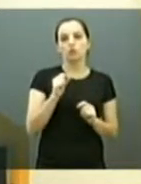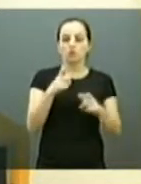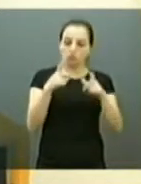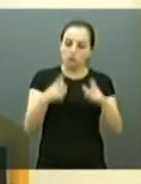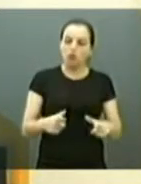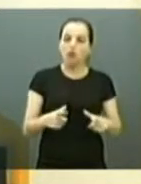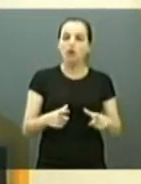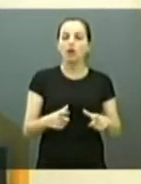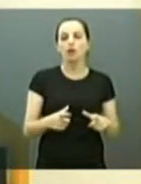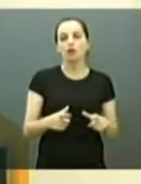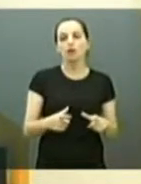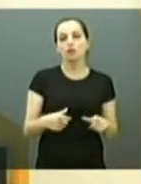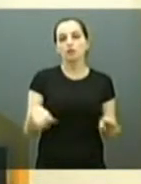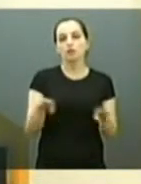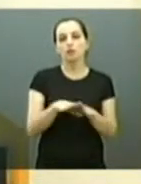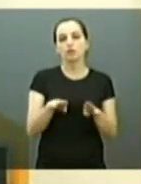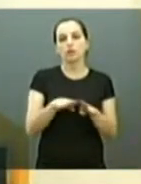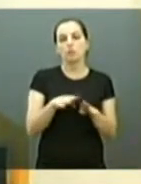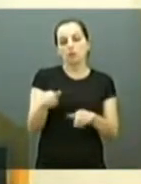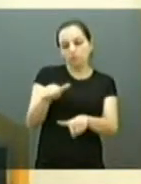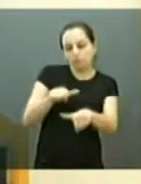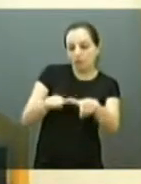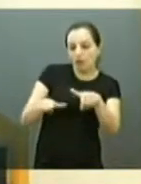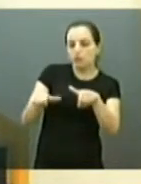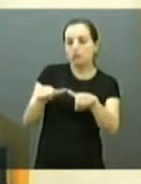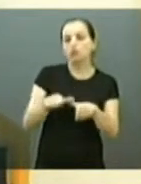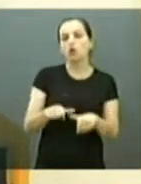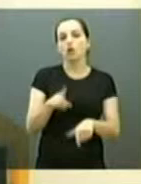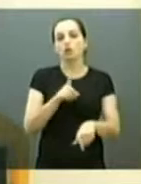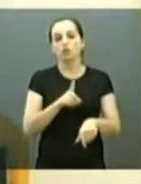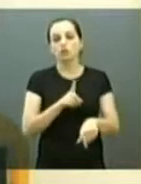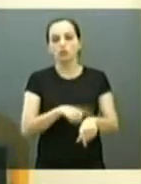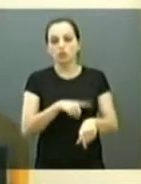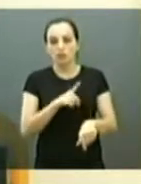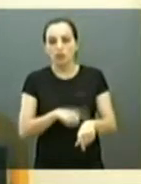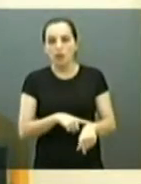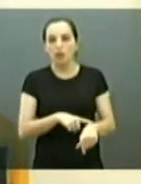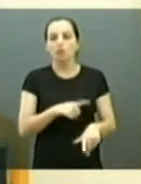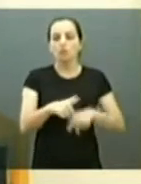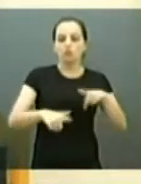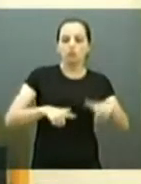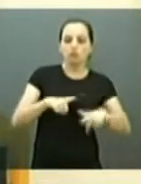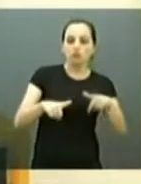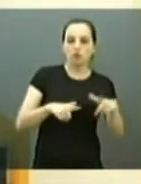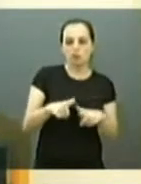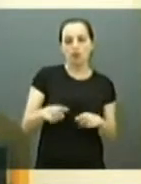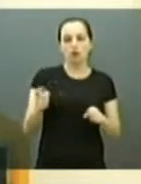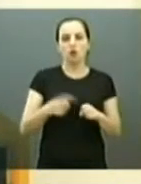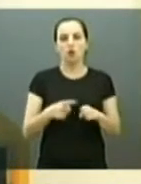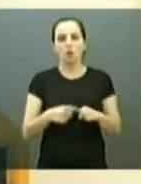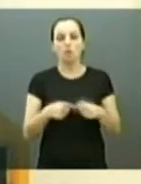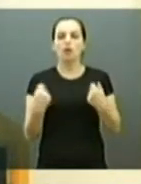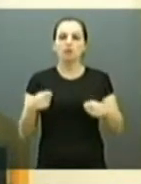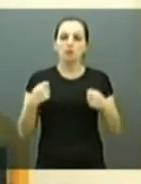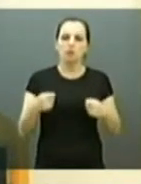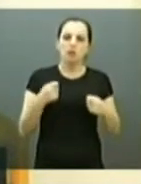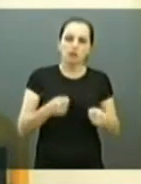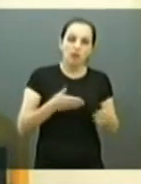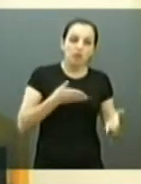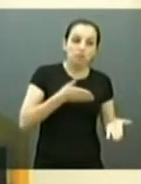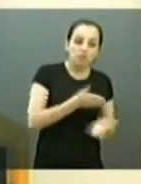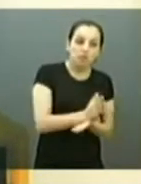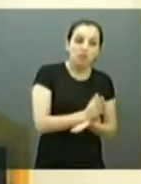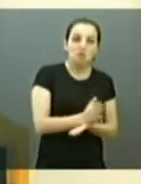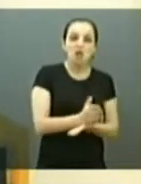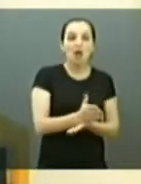locais, mas fala sobre a troca de plantão. O problema foi relatado aqui, o médico que tinha que entrar não chegava, o médico que estava lá já